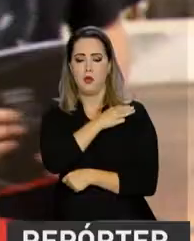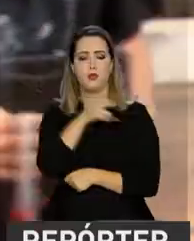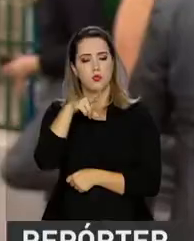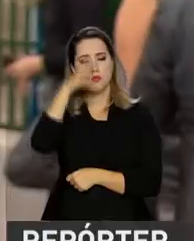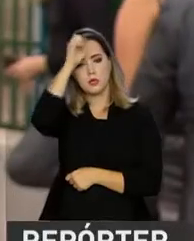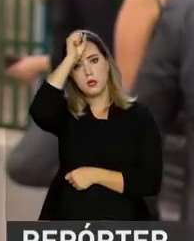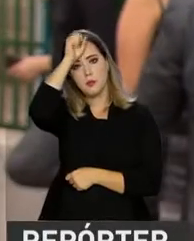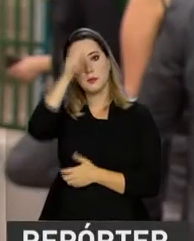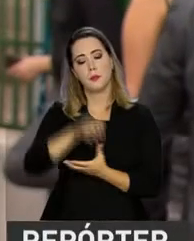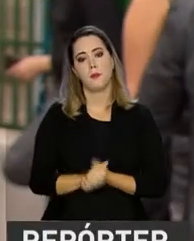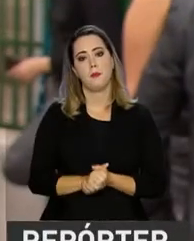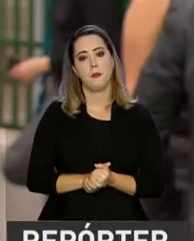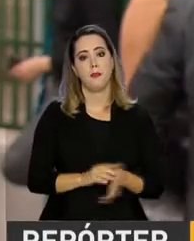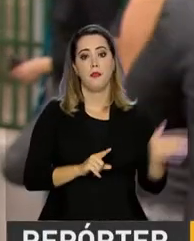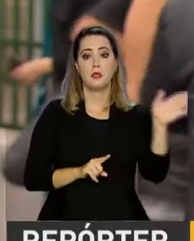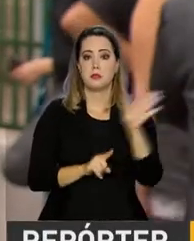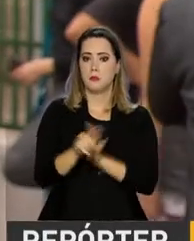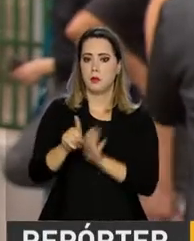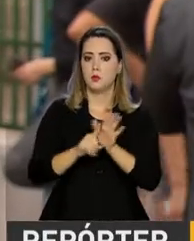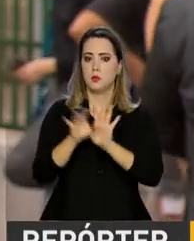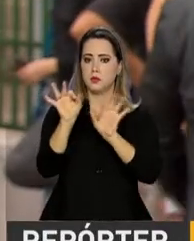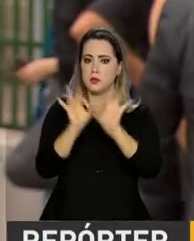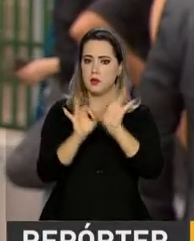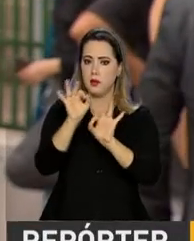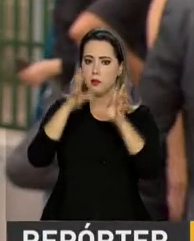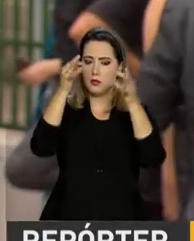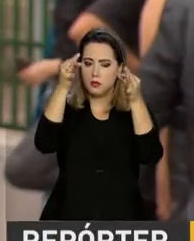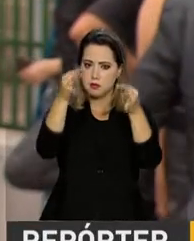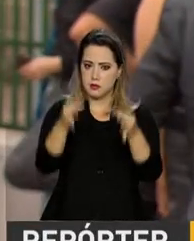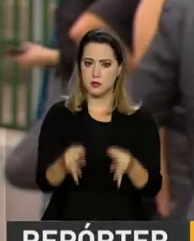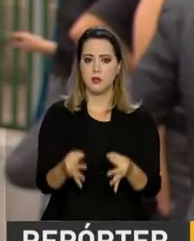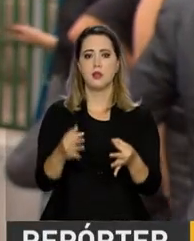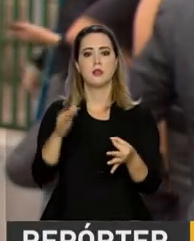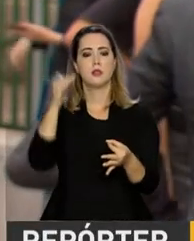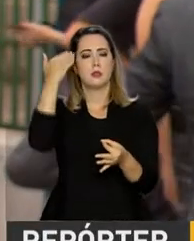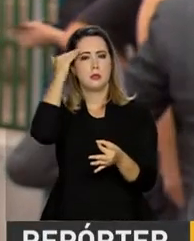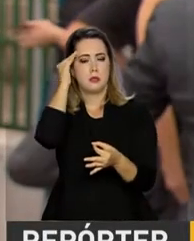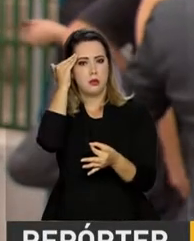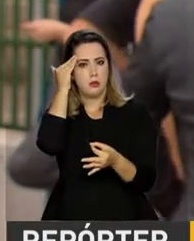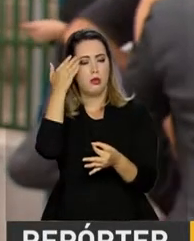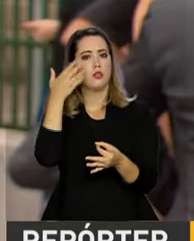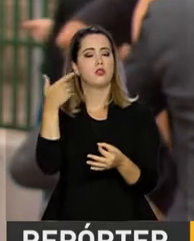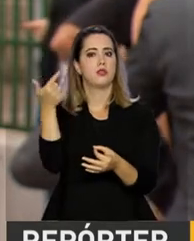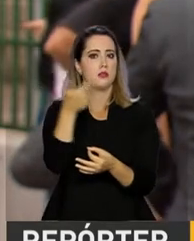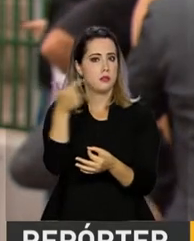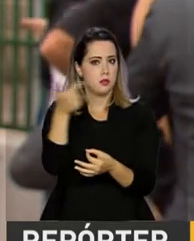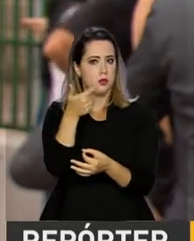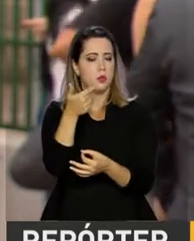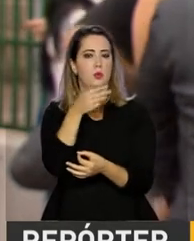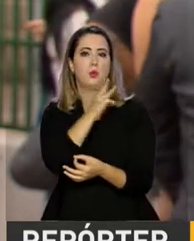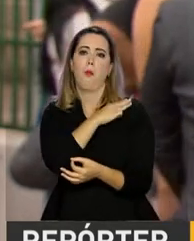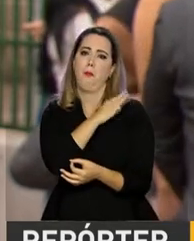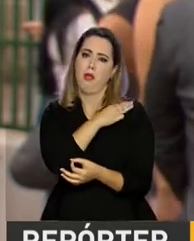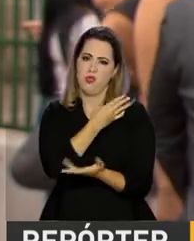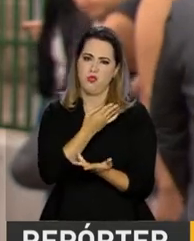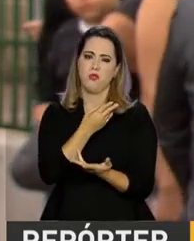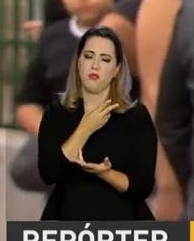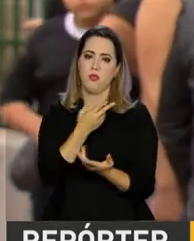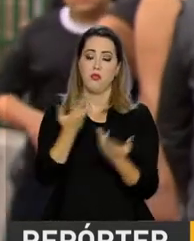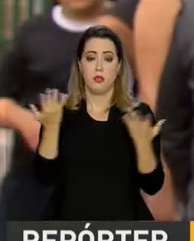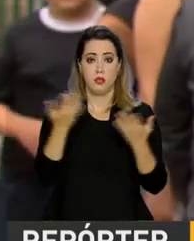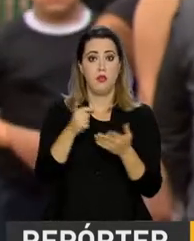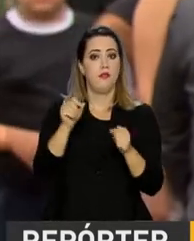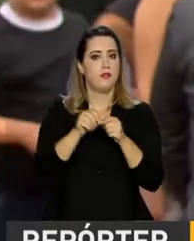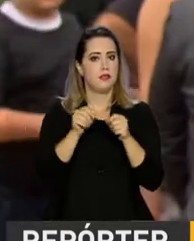as questões foram bem elaboradas é difícil entendimento pelo fato de está no segundo ano do ensino médio e eu tô fazendo